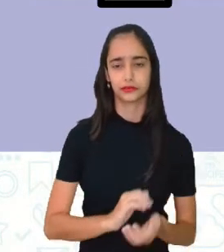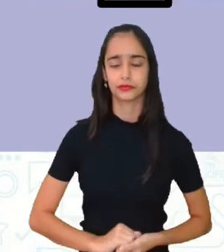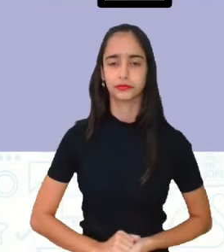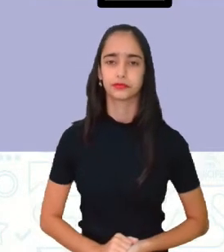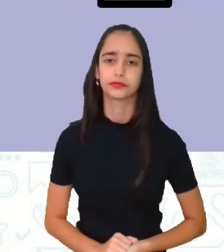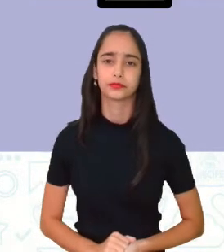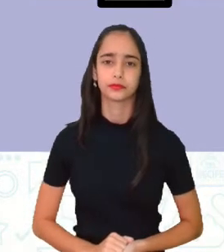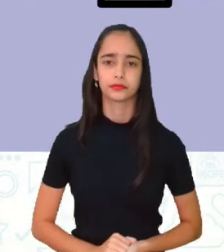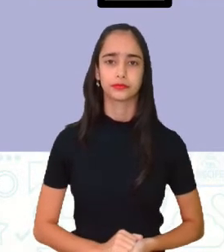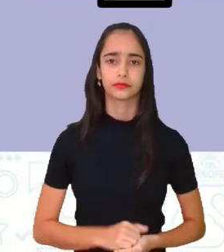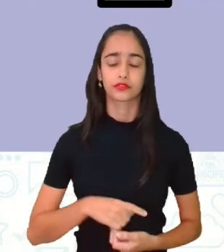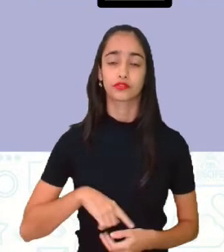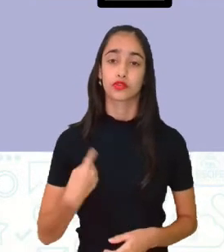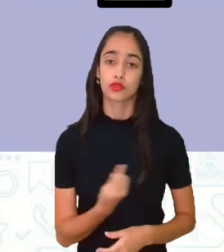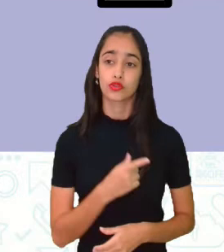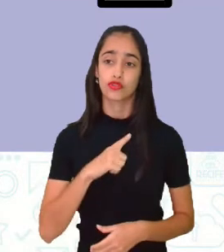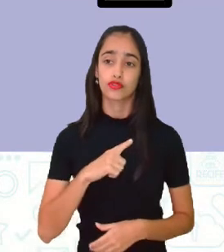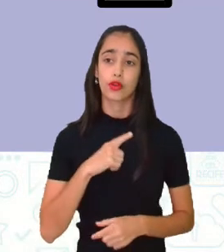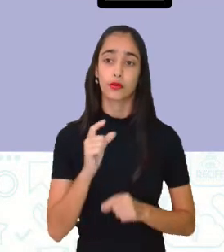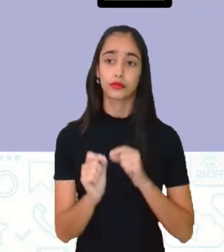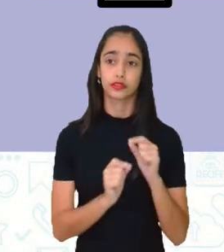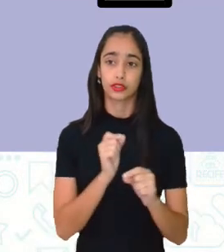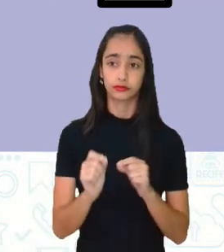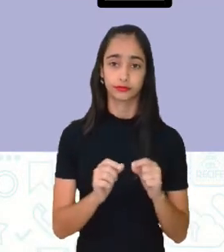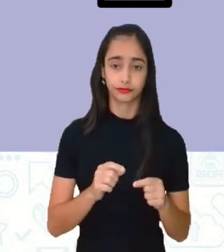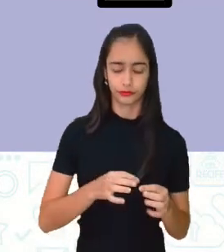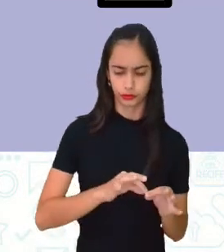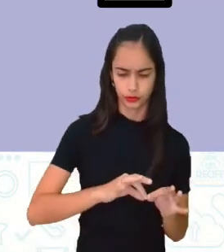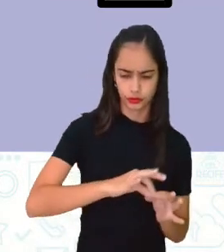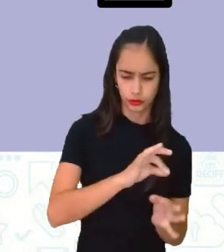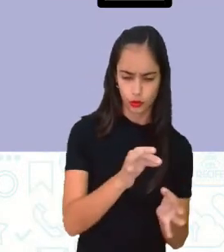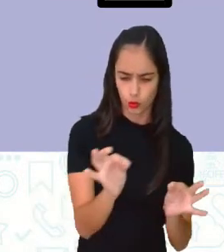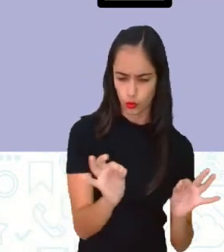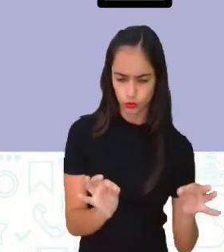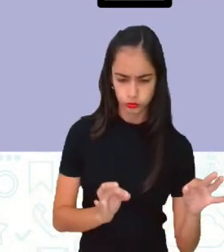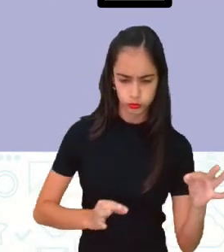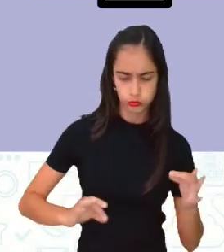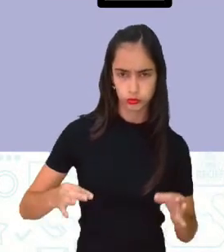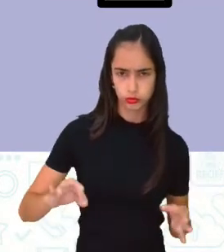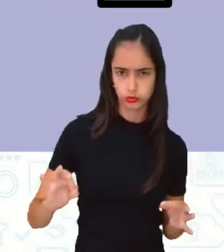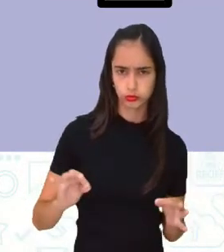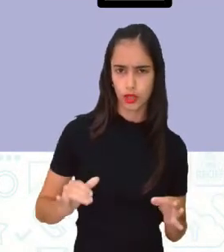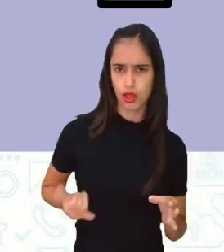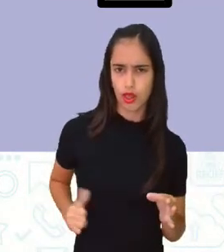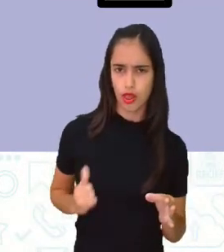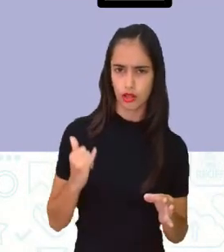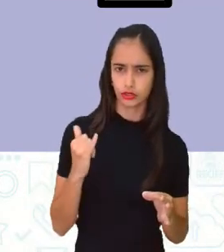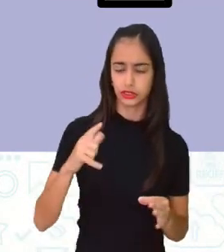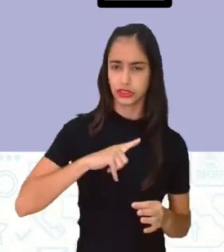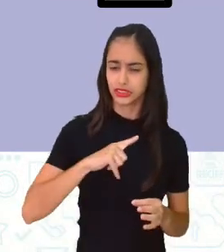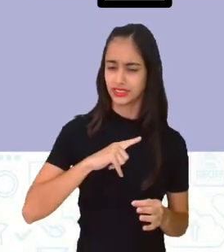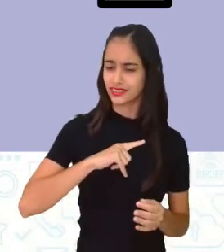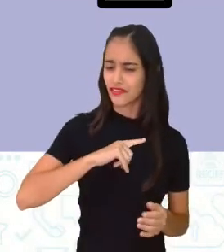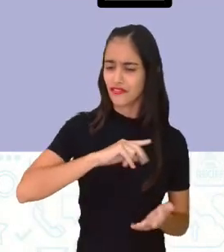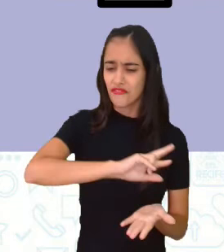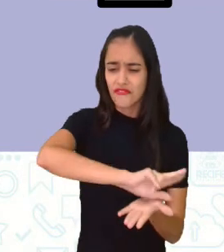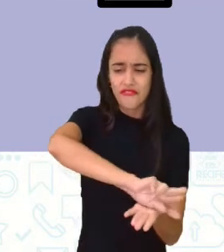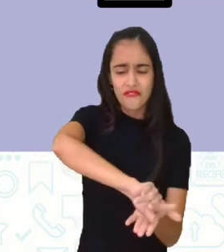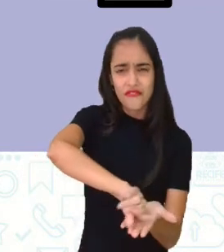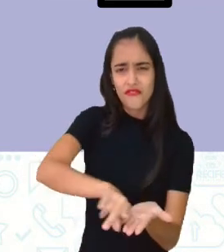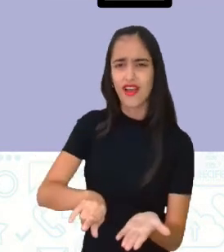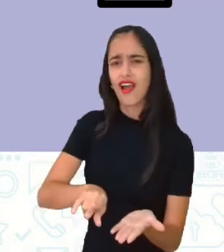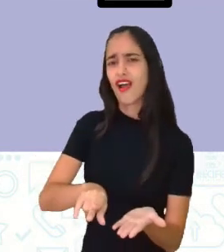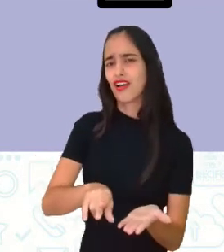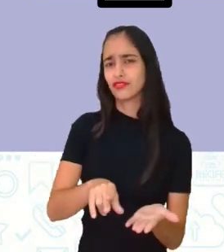aqui que o circuito elétrico, ele desempenha, pessoal, diversas funções. Então, ele não está ali na nossa residência